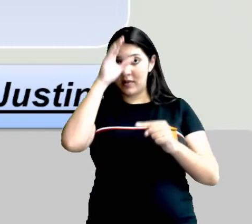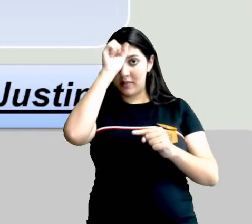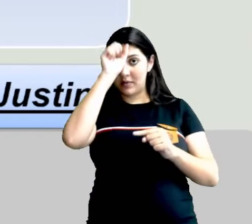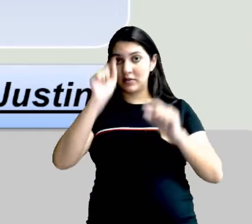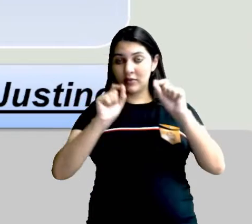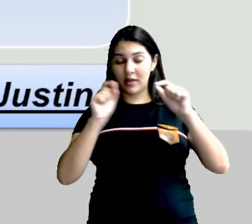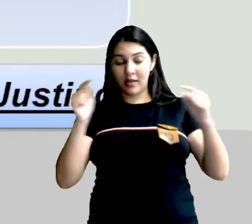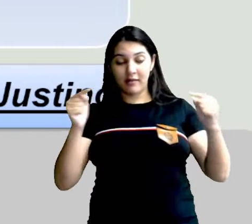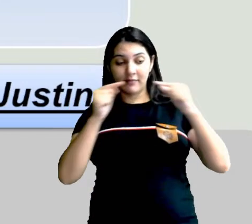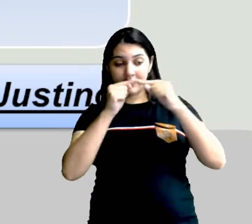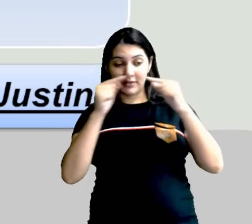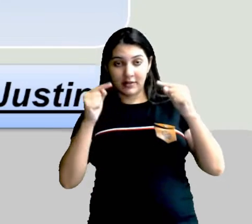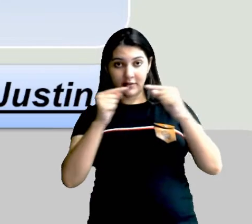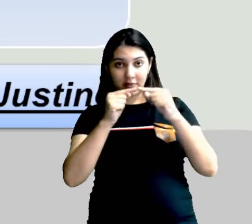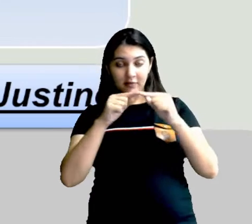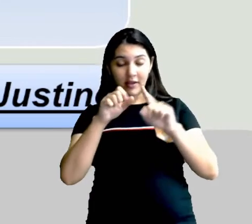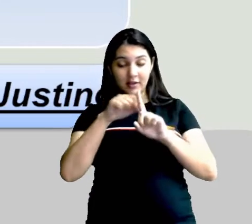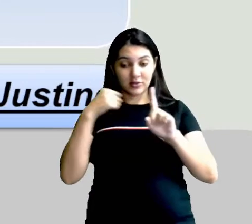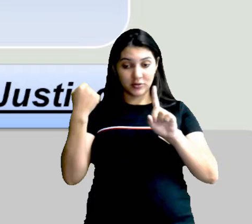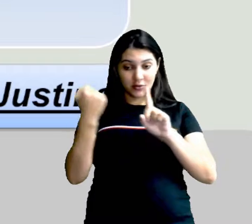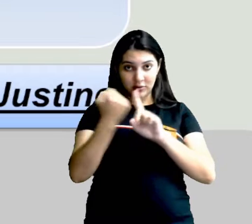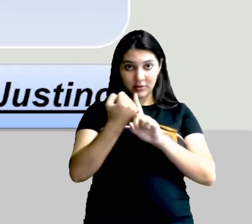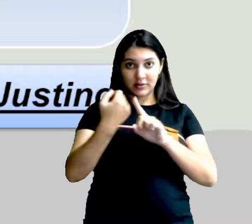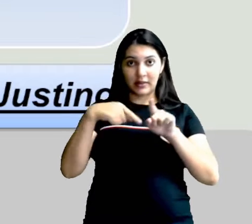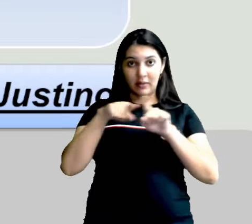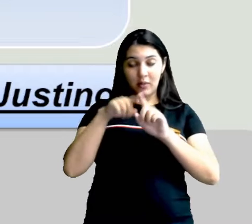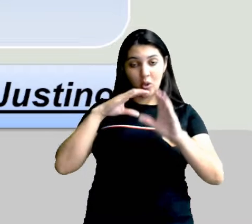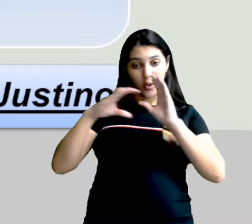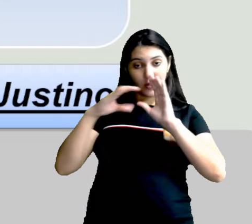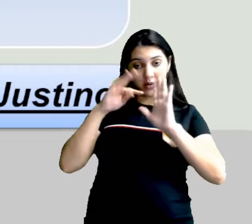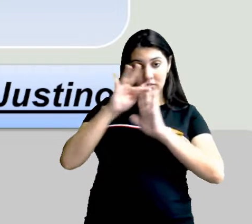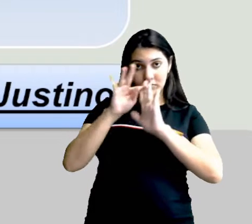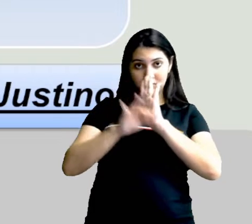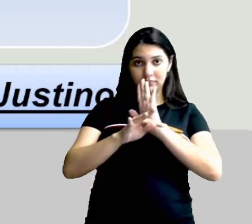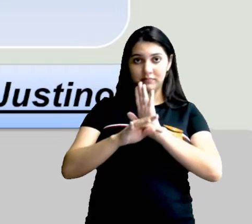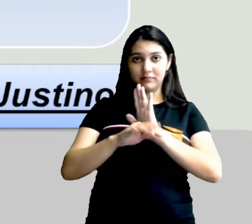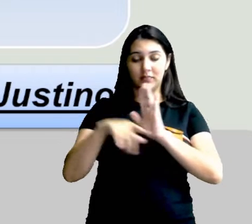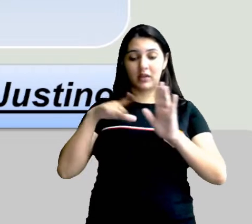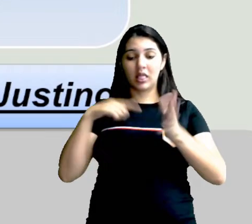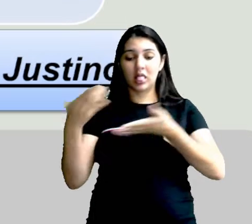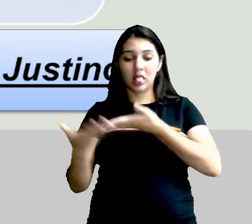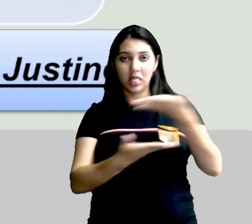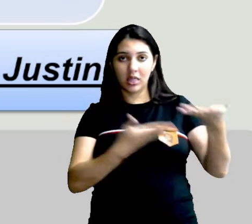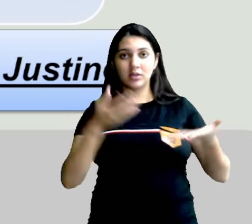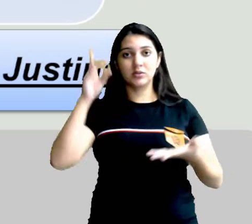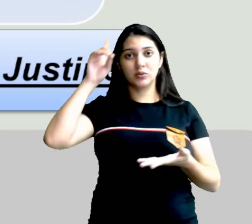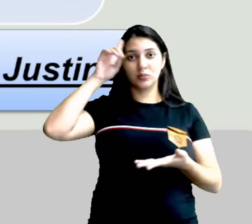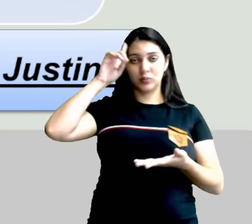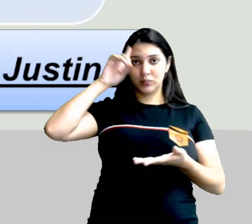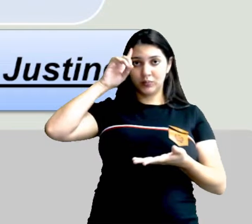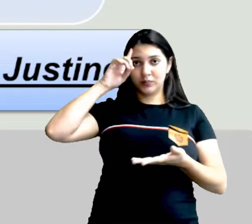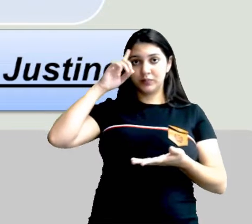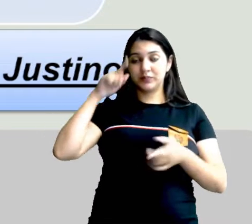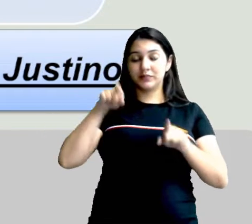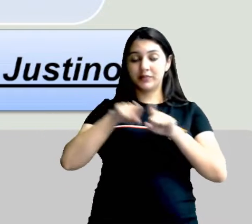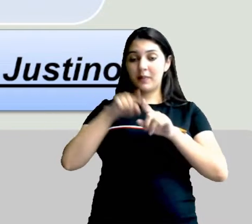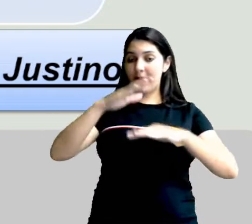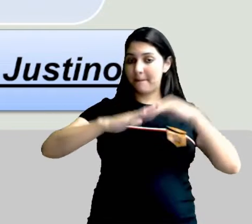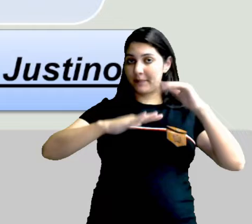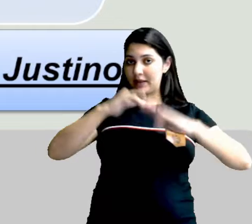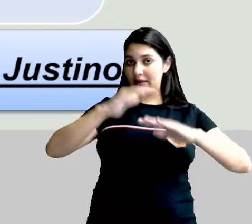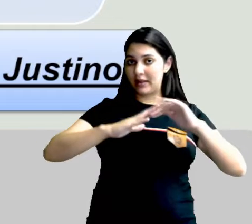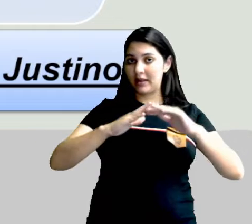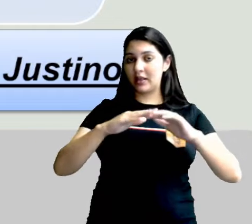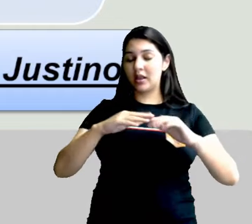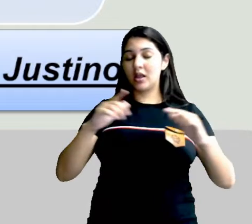aprendizagem é identificar a função social e comunicativa dos textos que circulam no cotidiano. E a